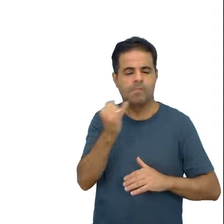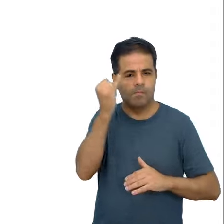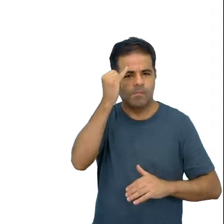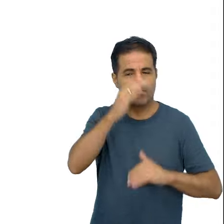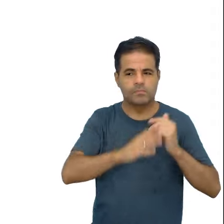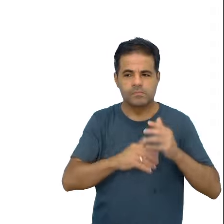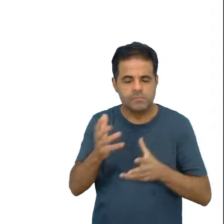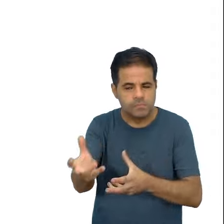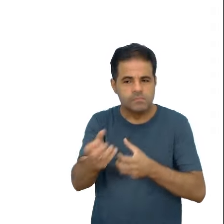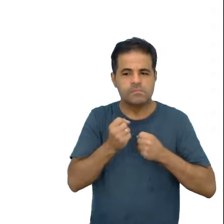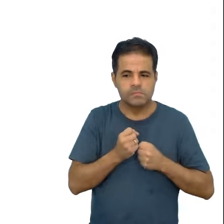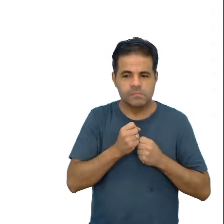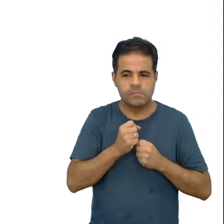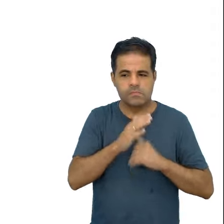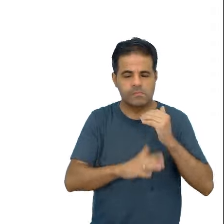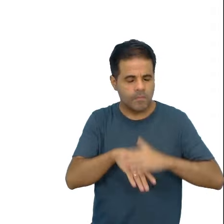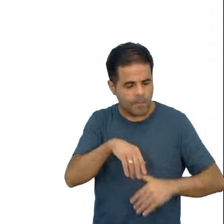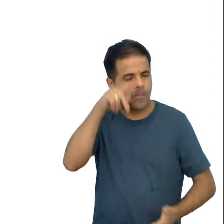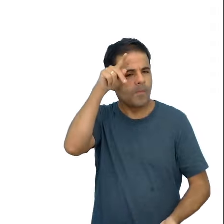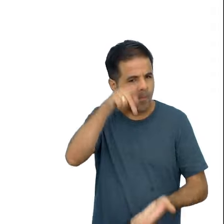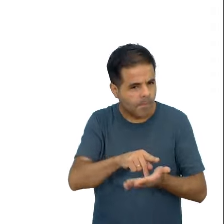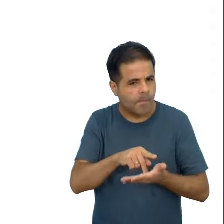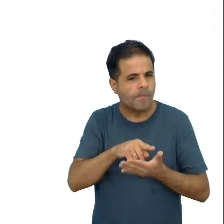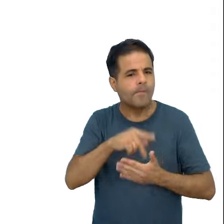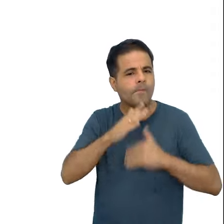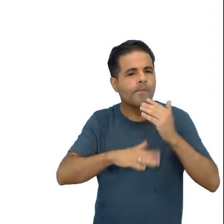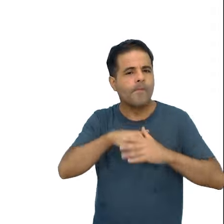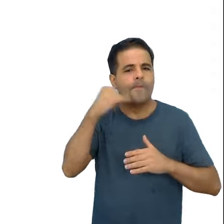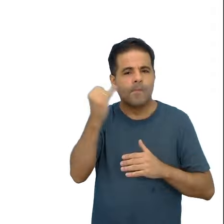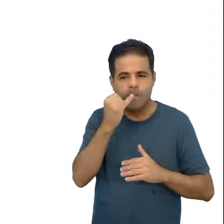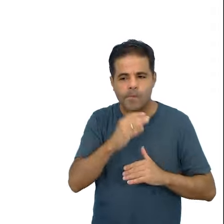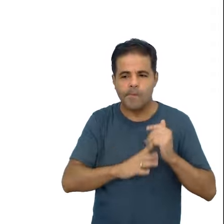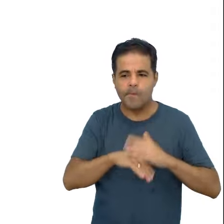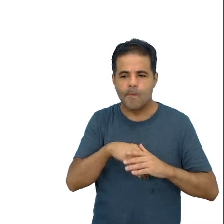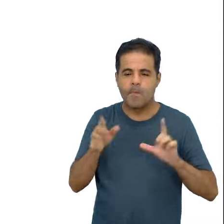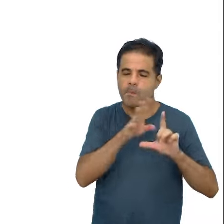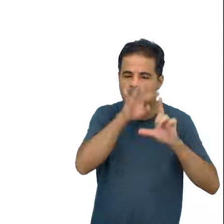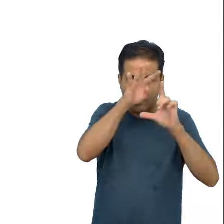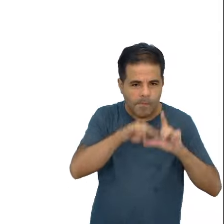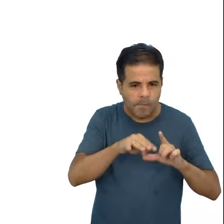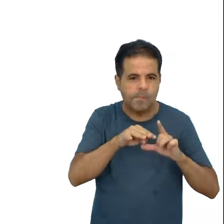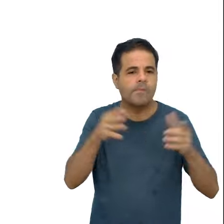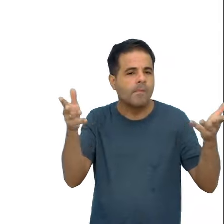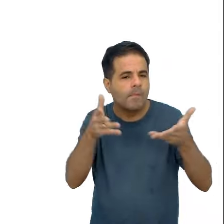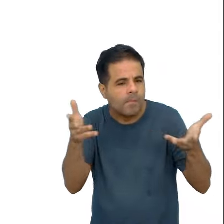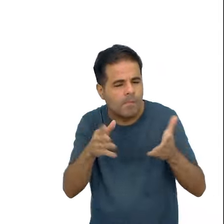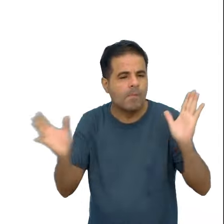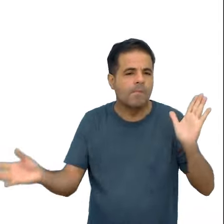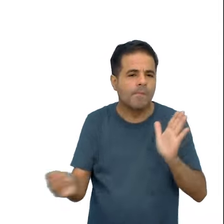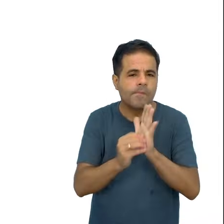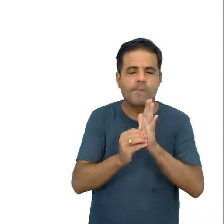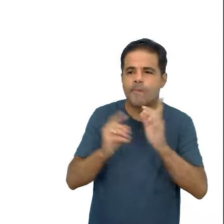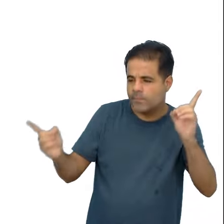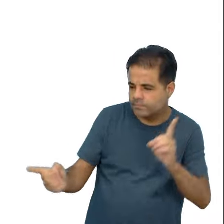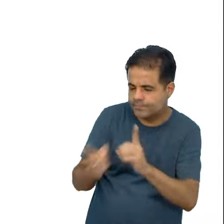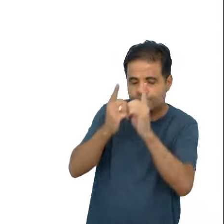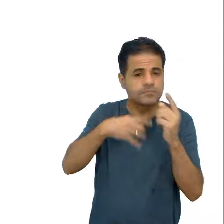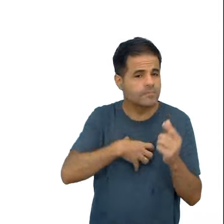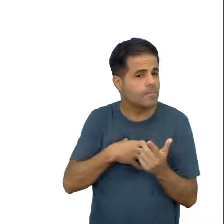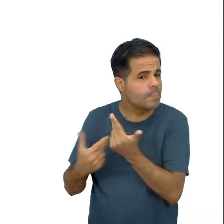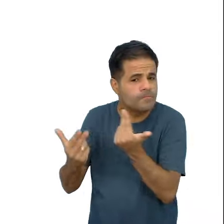vamos puxar quais habilidades de fato são essenciais para o meu estudante, pensando que agora ele não vai conseguir aprender da mesma